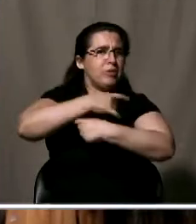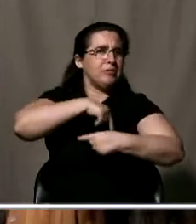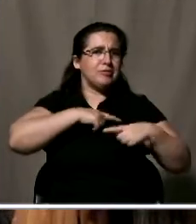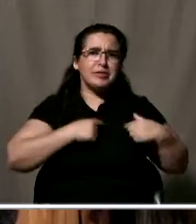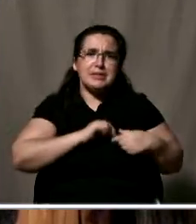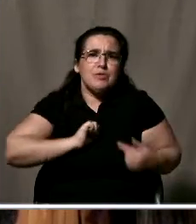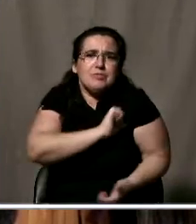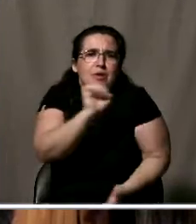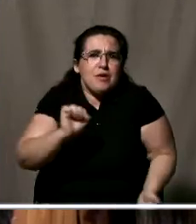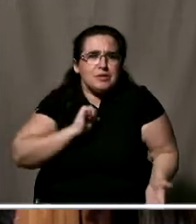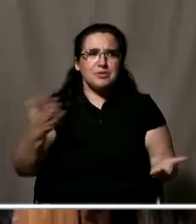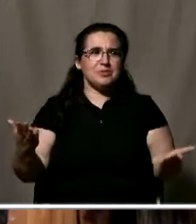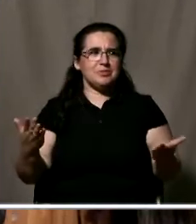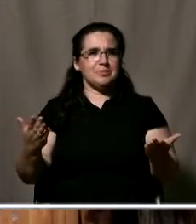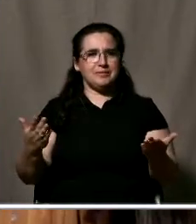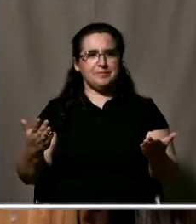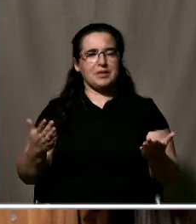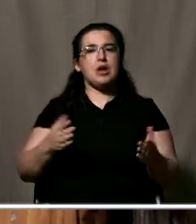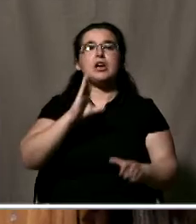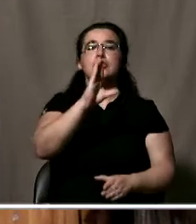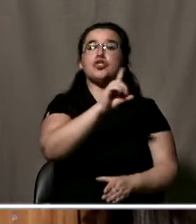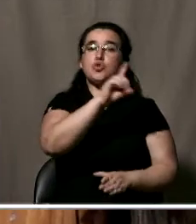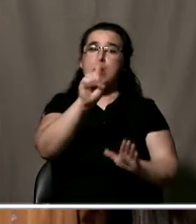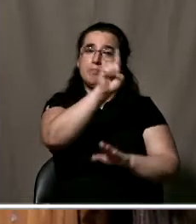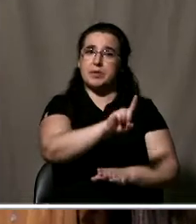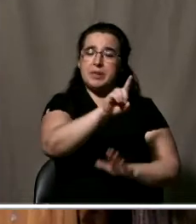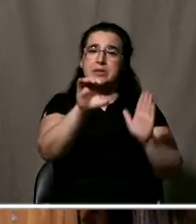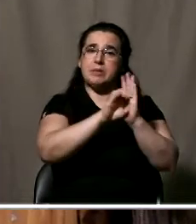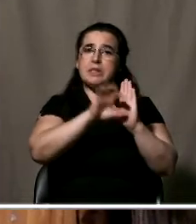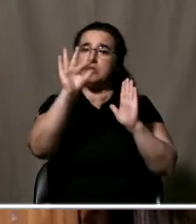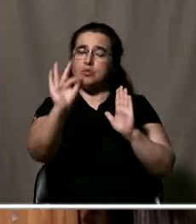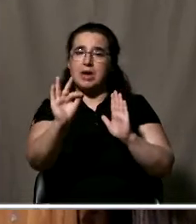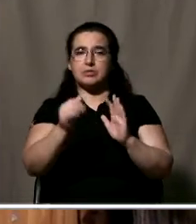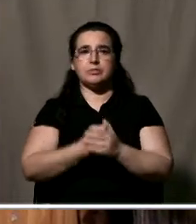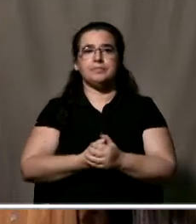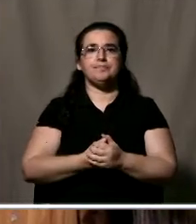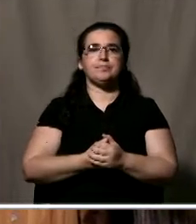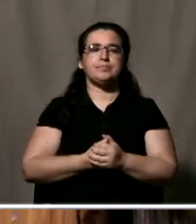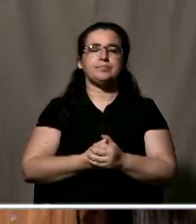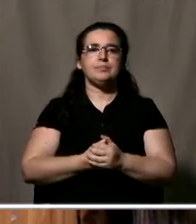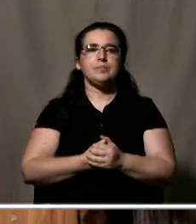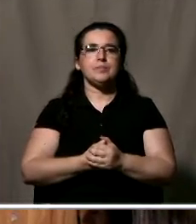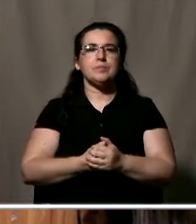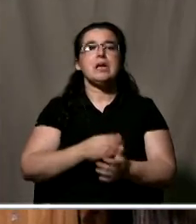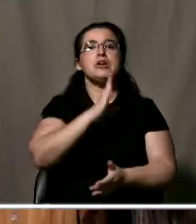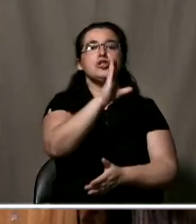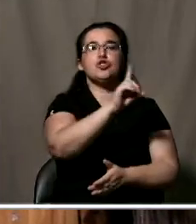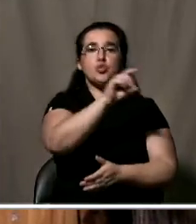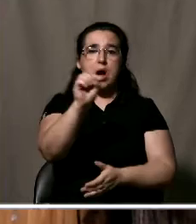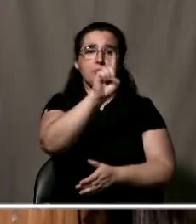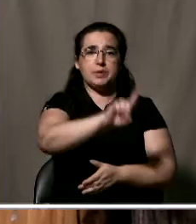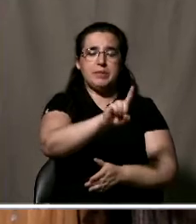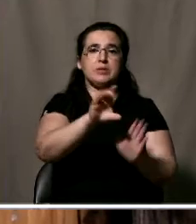John chapter 4. E agora 1 João capítulo 4. Notice we look at 1 John chapter 4. 1 João capítulo 4,